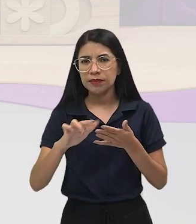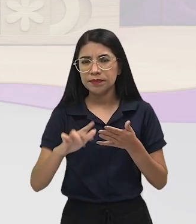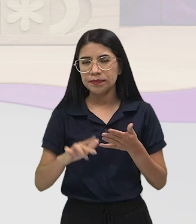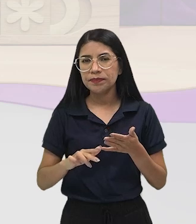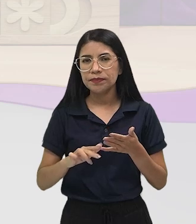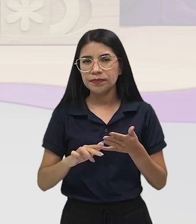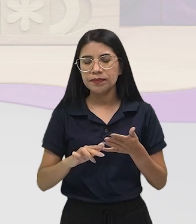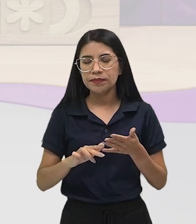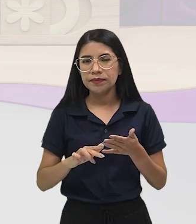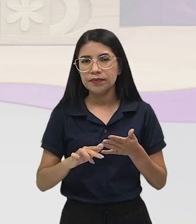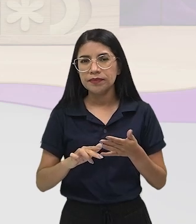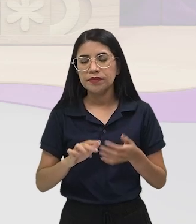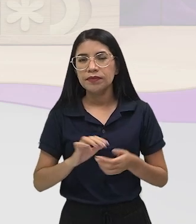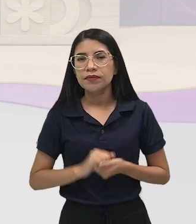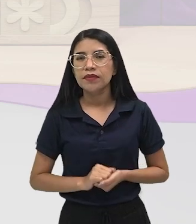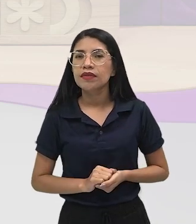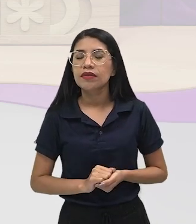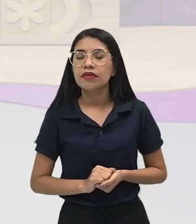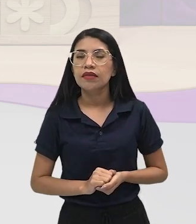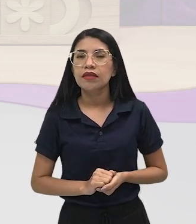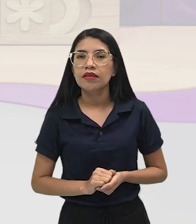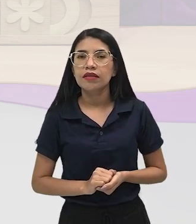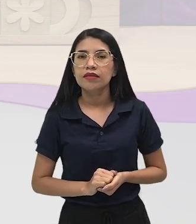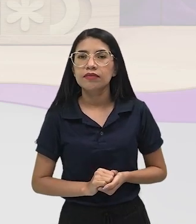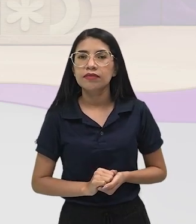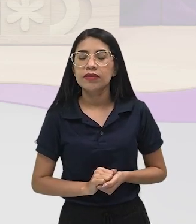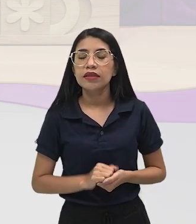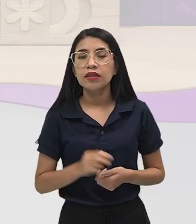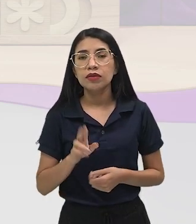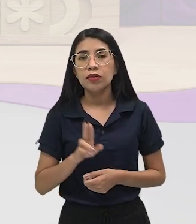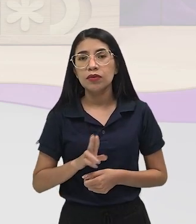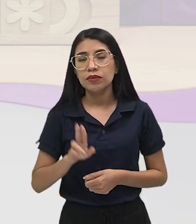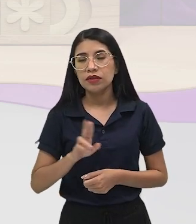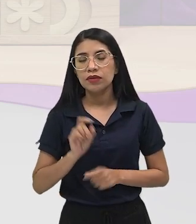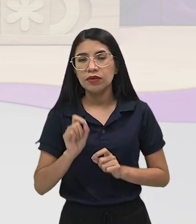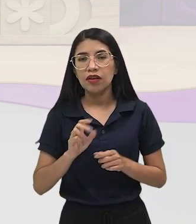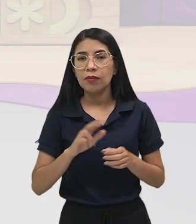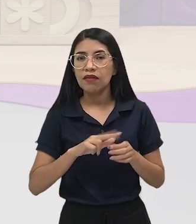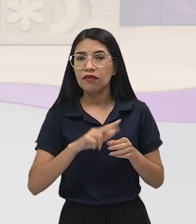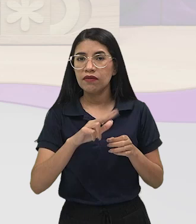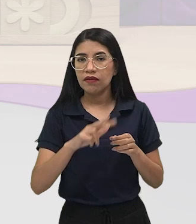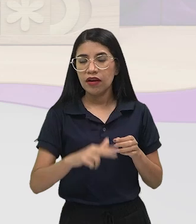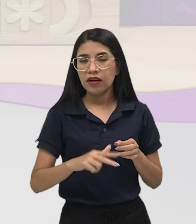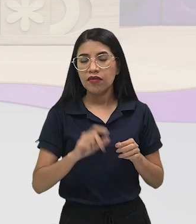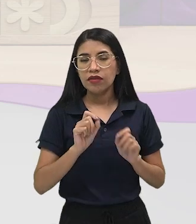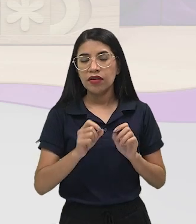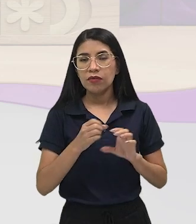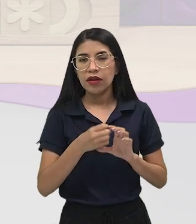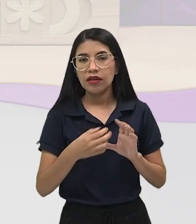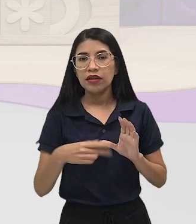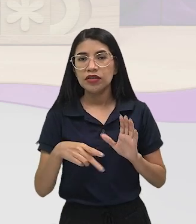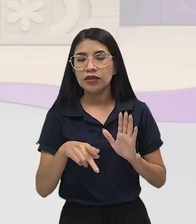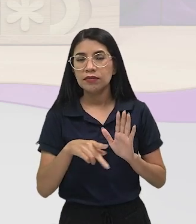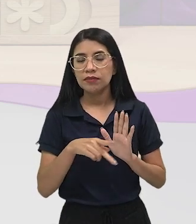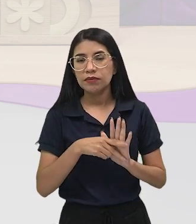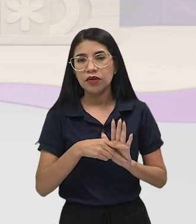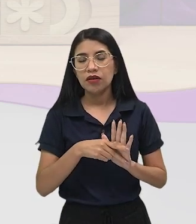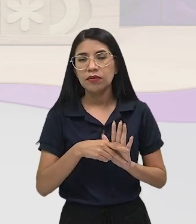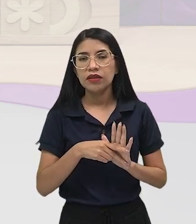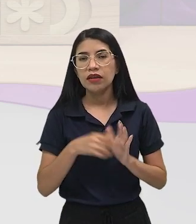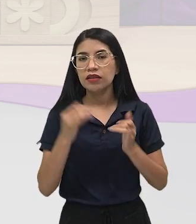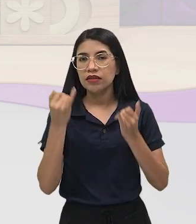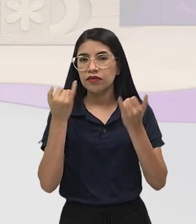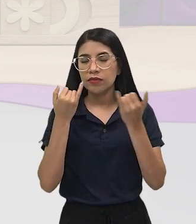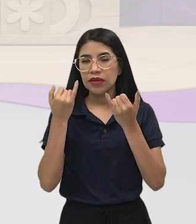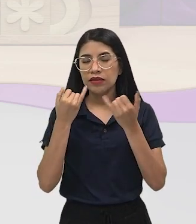dizer, nesse caso, eu estou atribuindo a questão variável, que é uma característica desse meu tratamento de